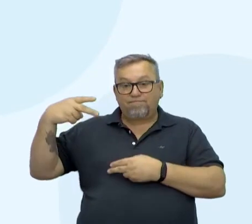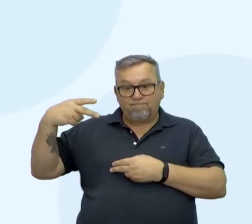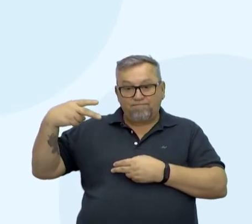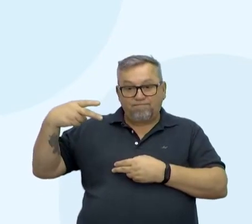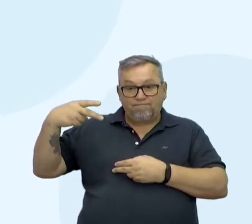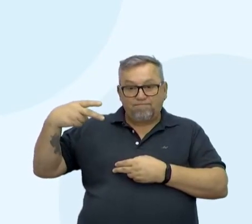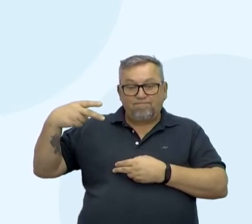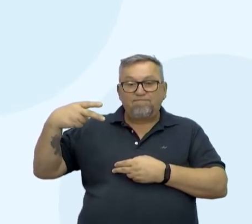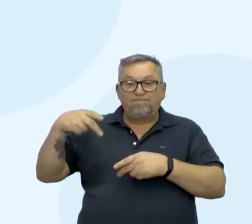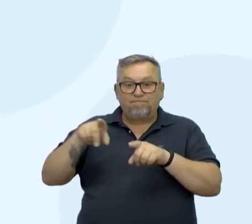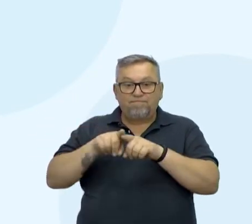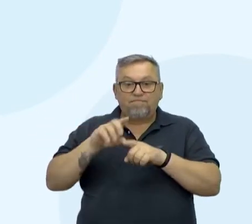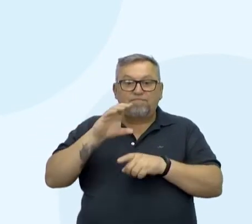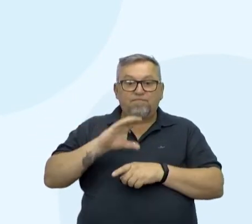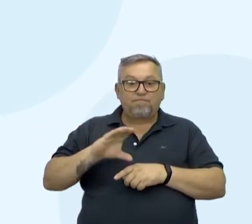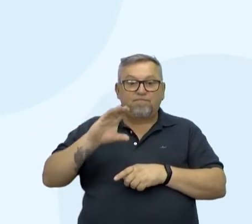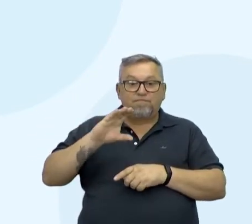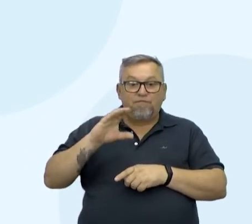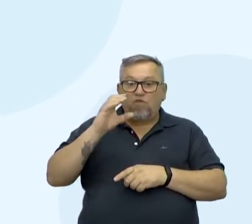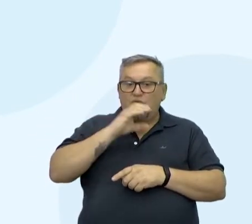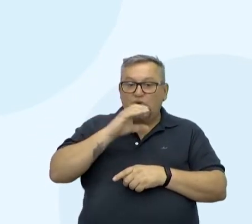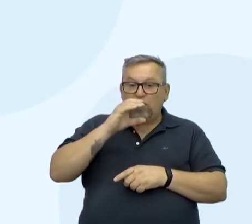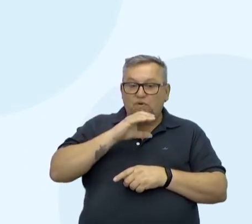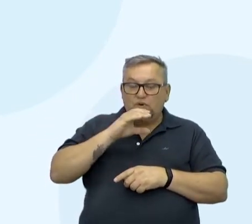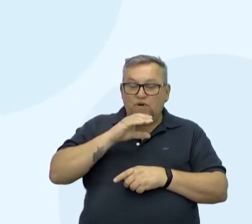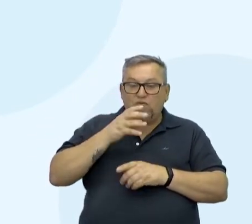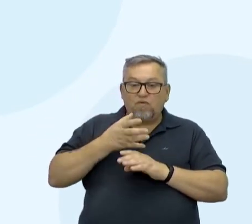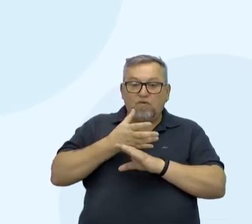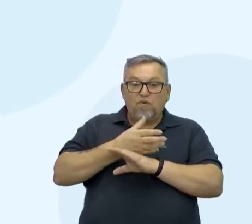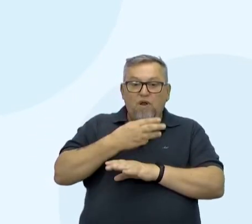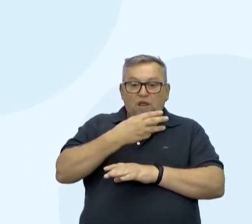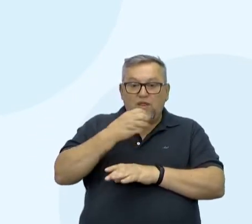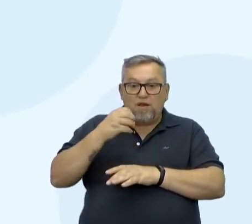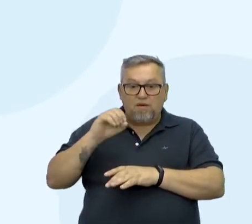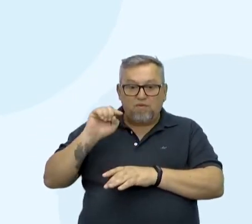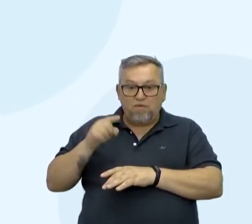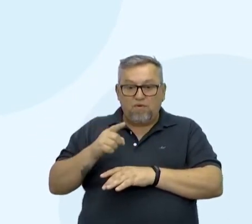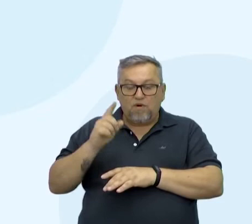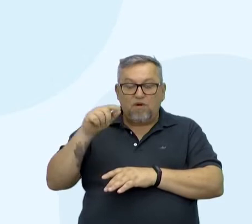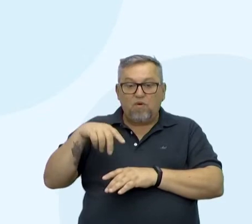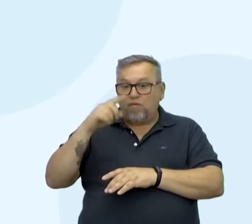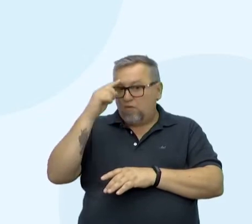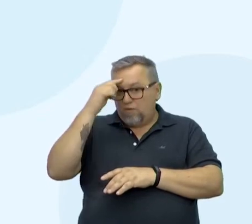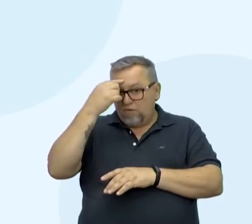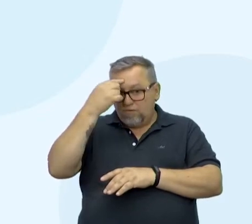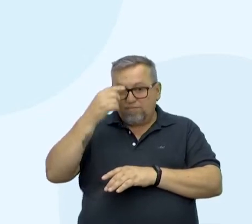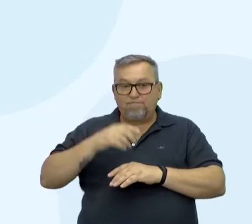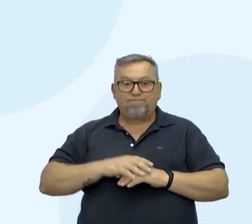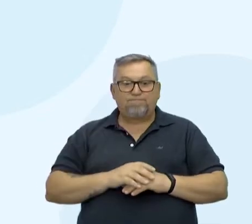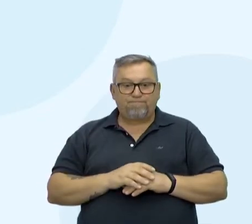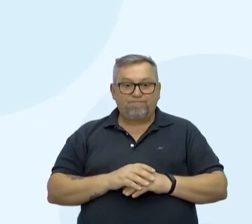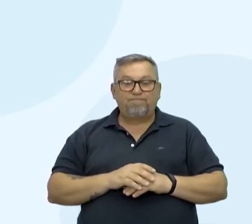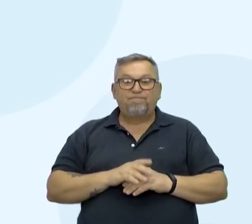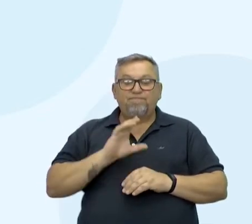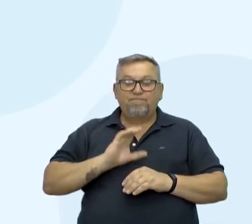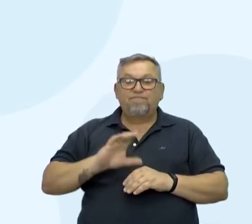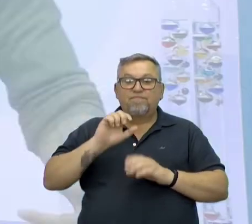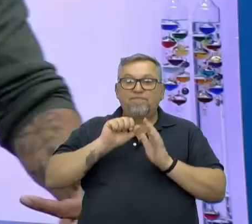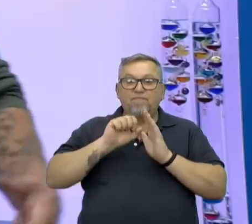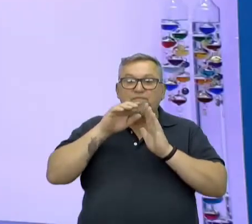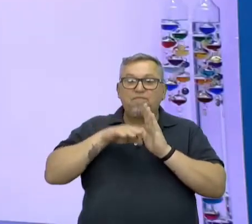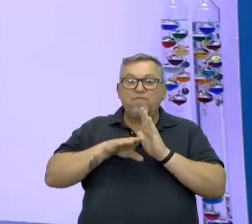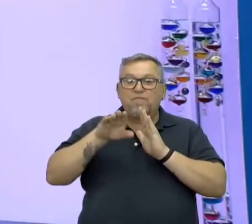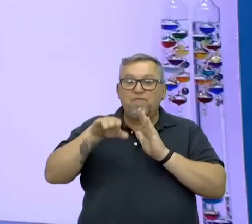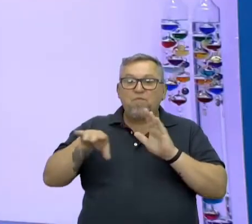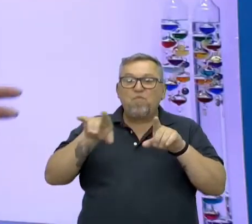elétrico, o C, velocidade da luz no vácuo, 300 mil km por segundo. É assim que está sendo transmitida a radiação,